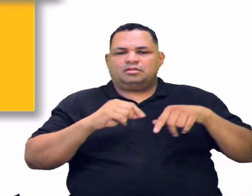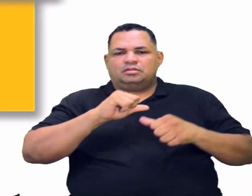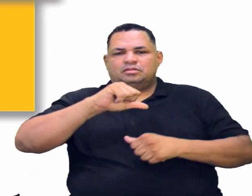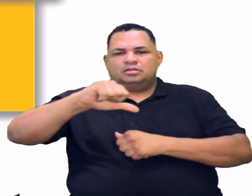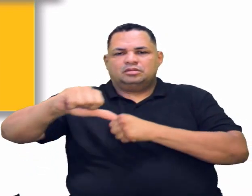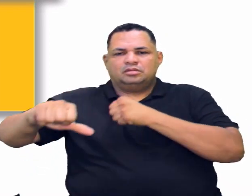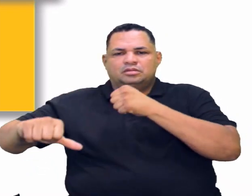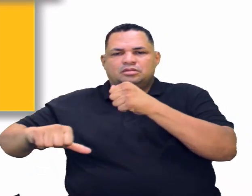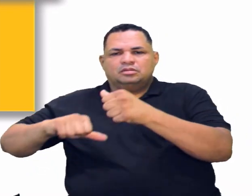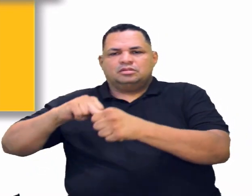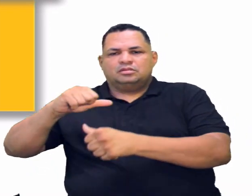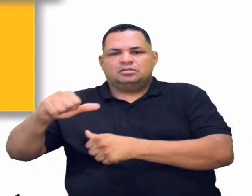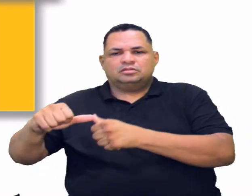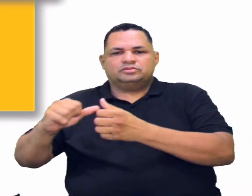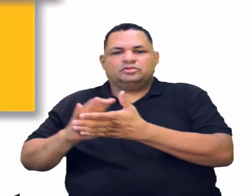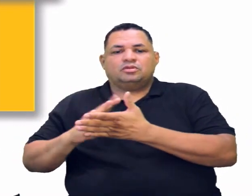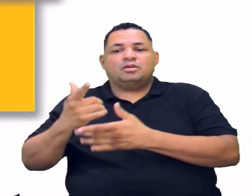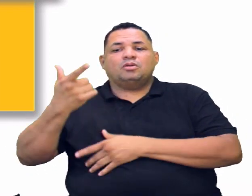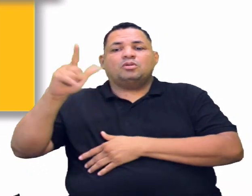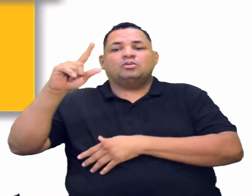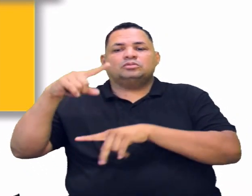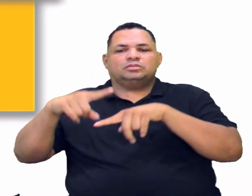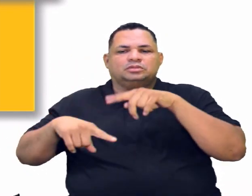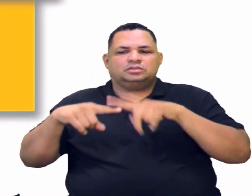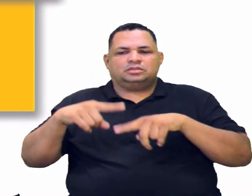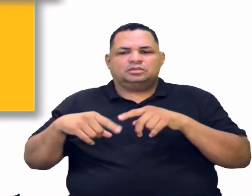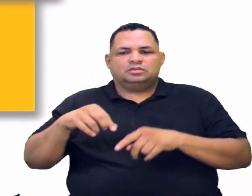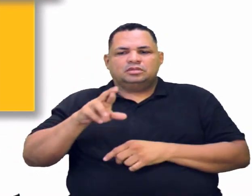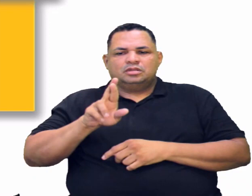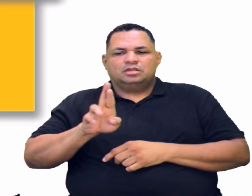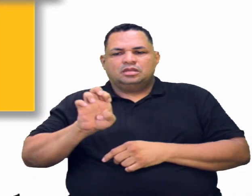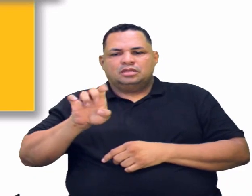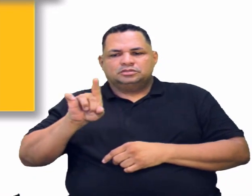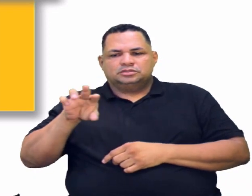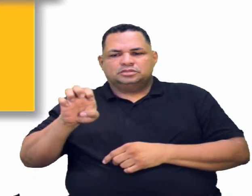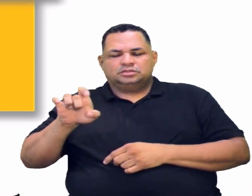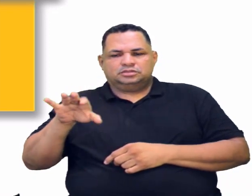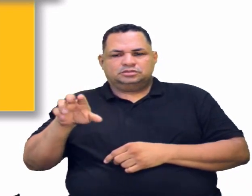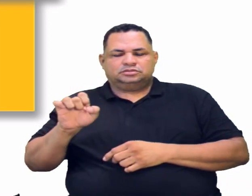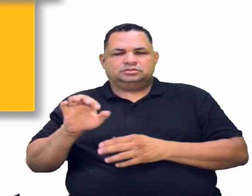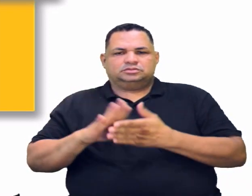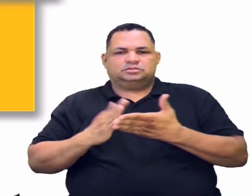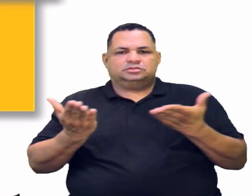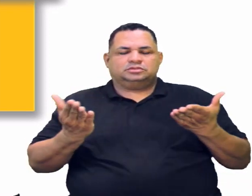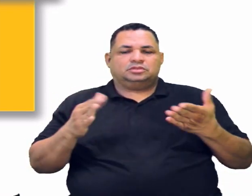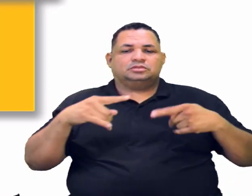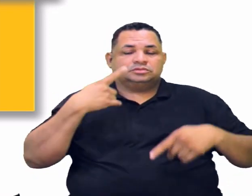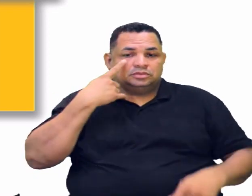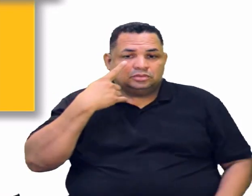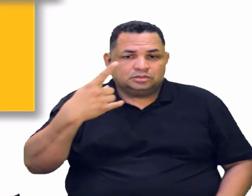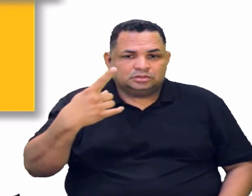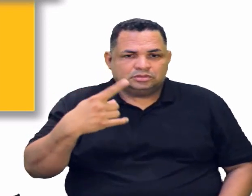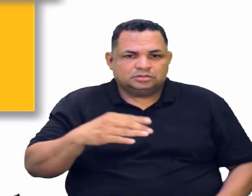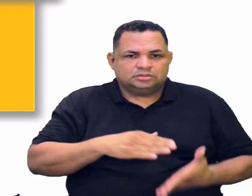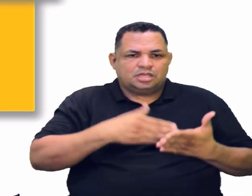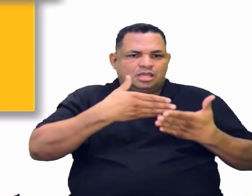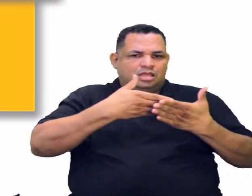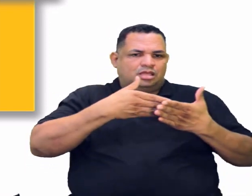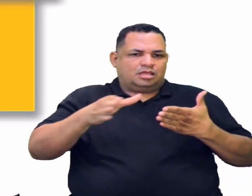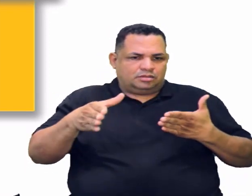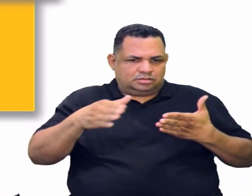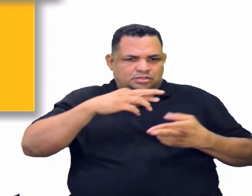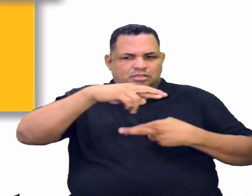ser reagente. Então, todas as vezes que você vê na nossa aula esses termos obtenção